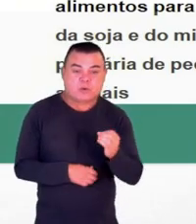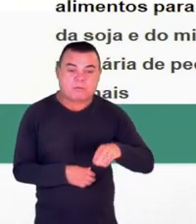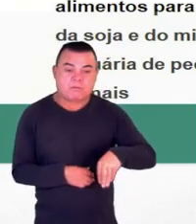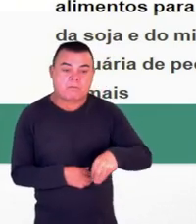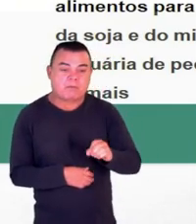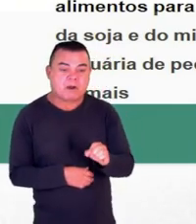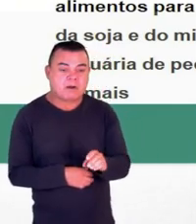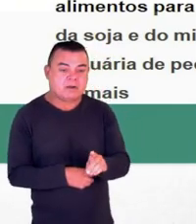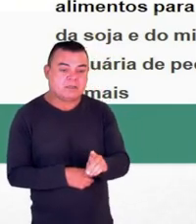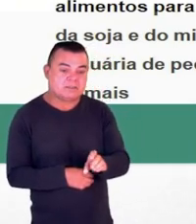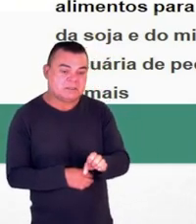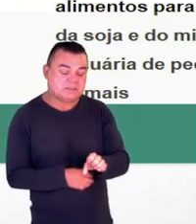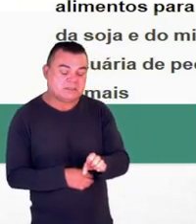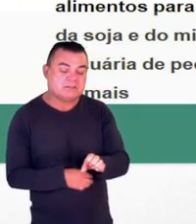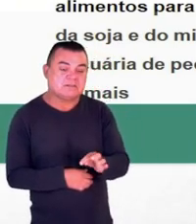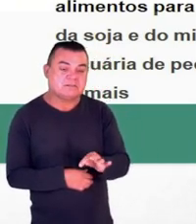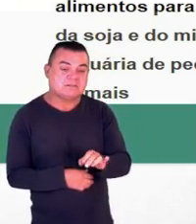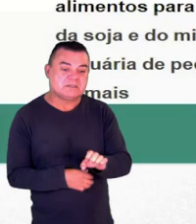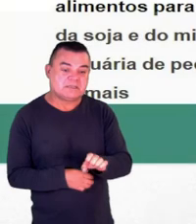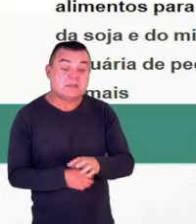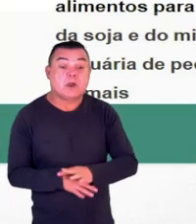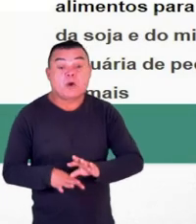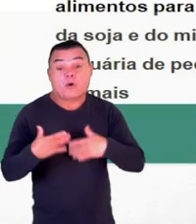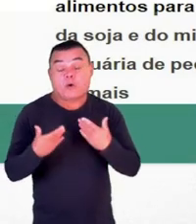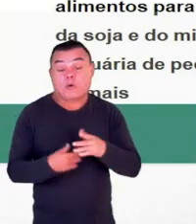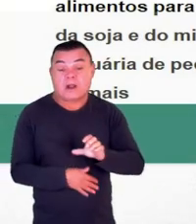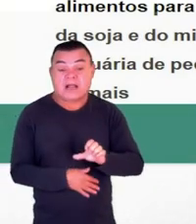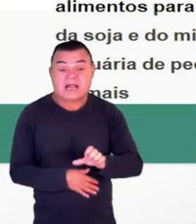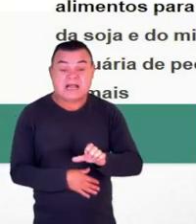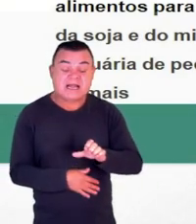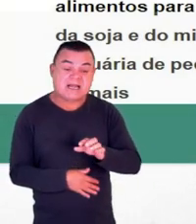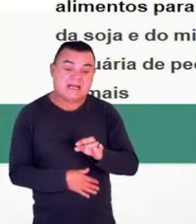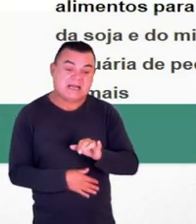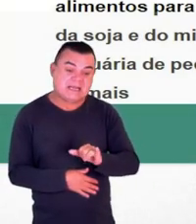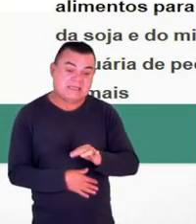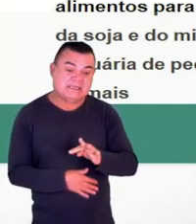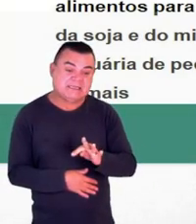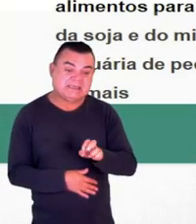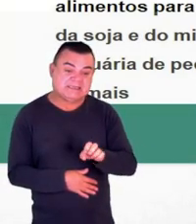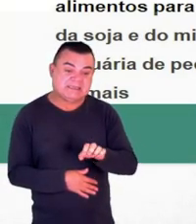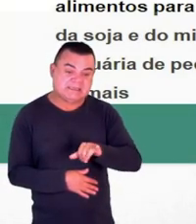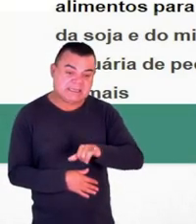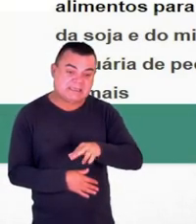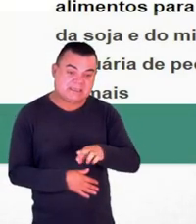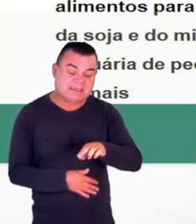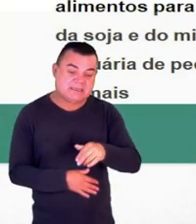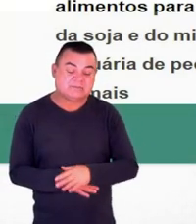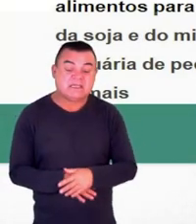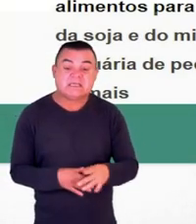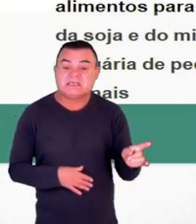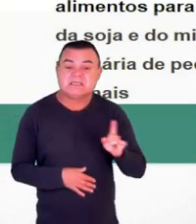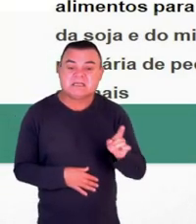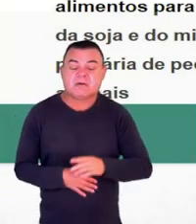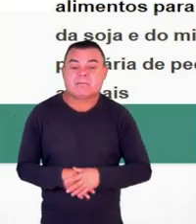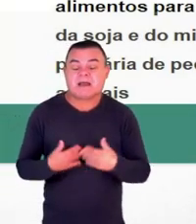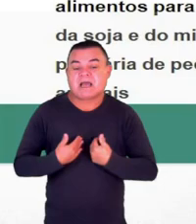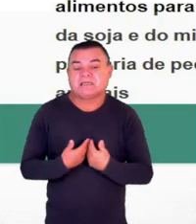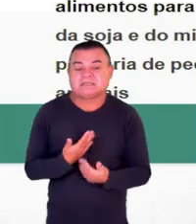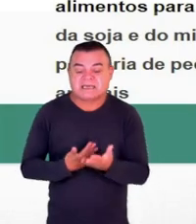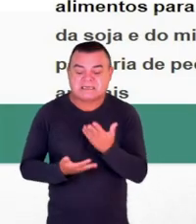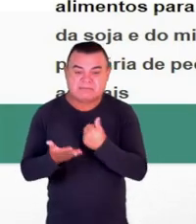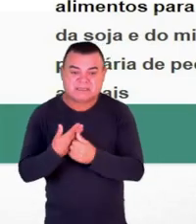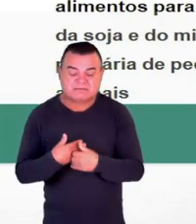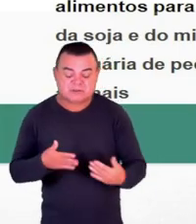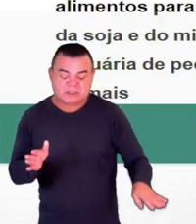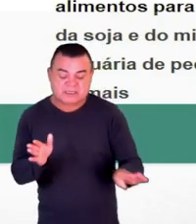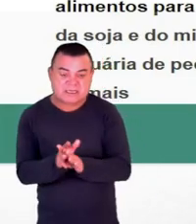destinando a o seu trabalho né sua força de trabalho não mais para produção de alimentos que vão chegar na nossa mesa mas para